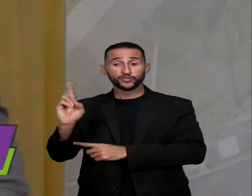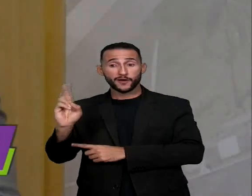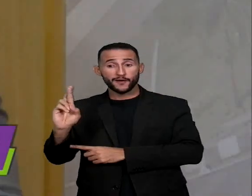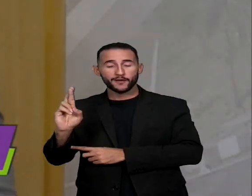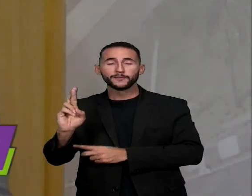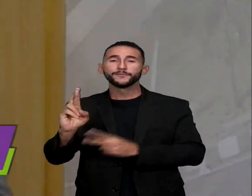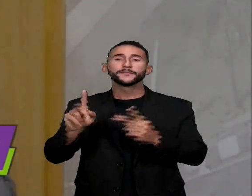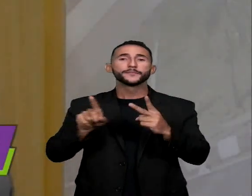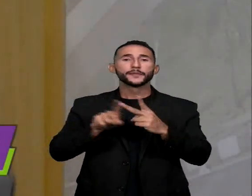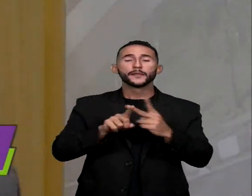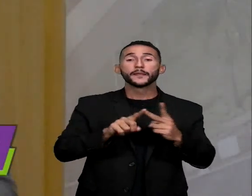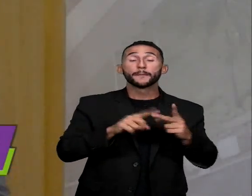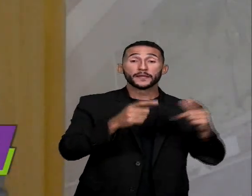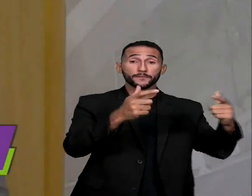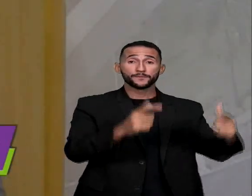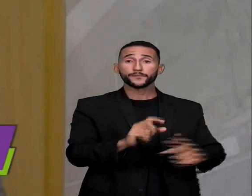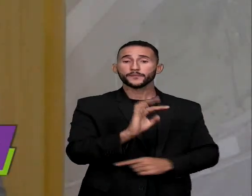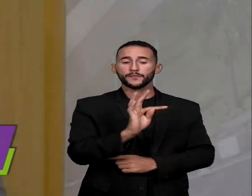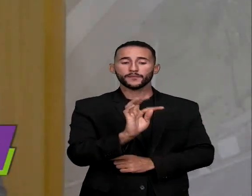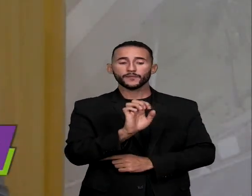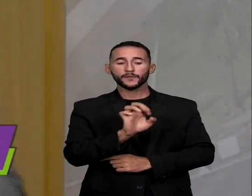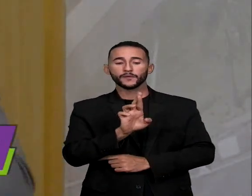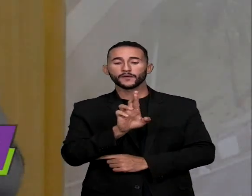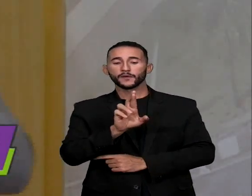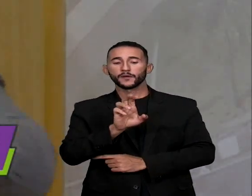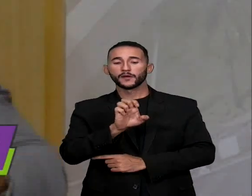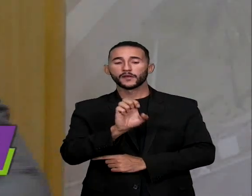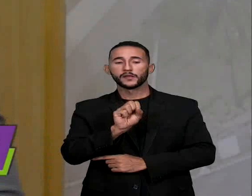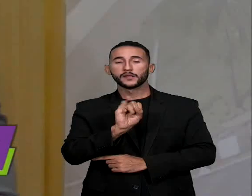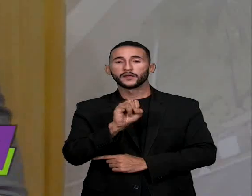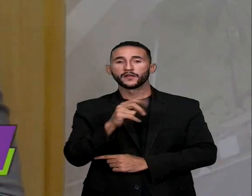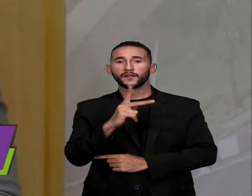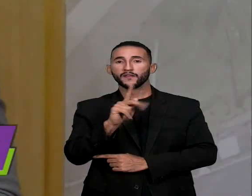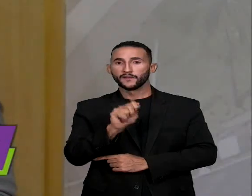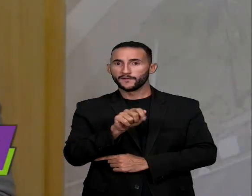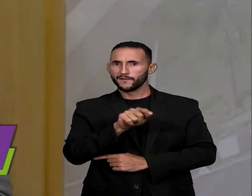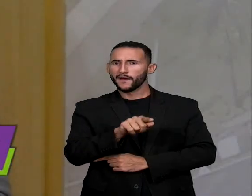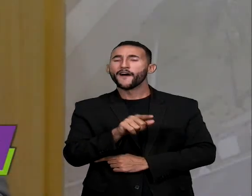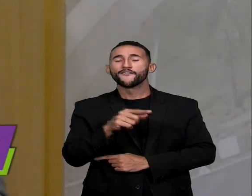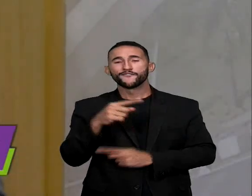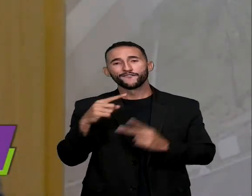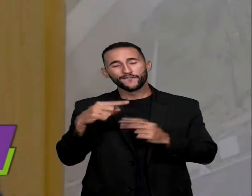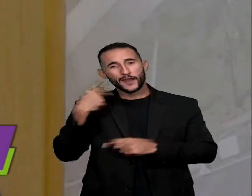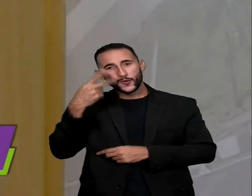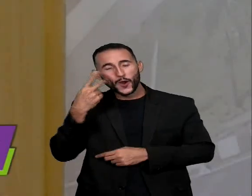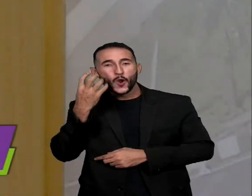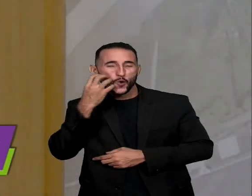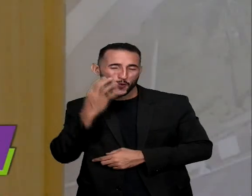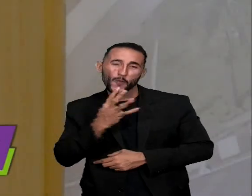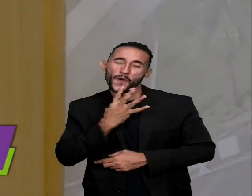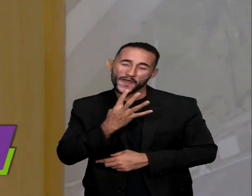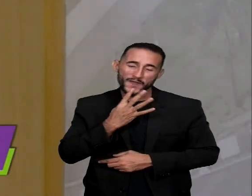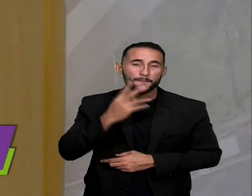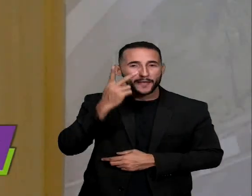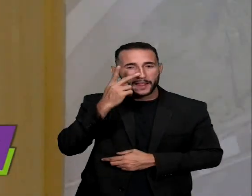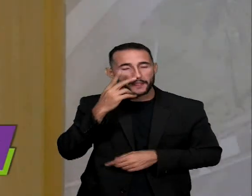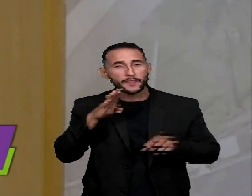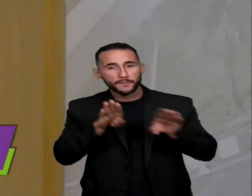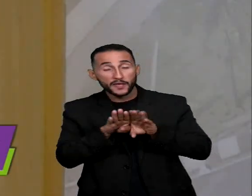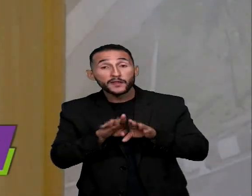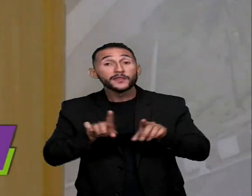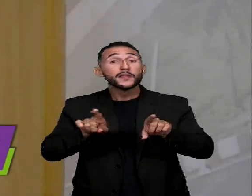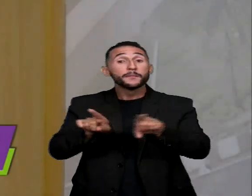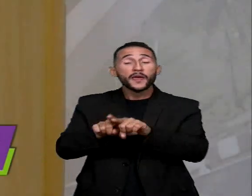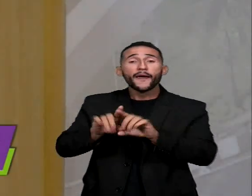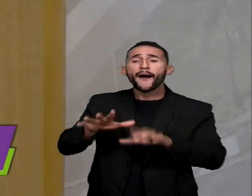que muitos conhecem bem vereadora Lúcia conhece bem Pelé todos aqui e a terceira na região do Primeiro de Maio